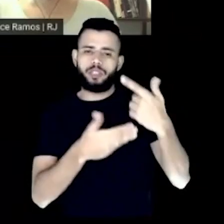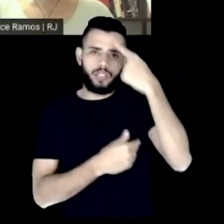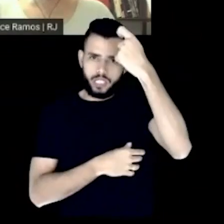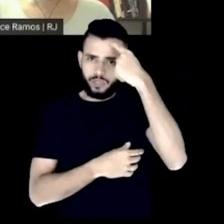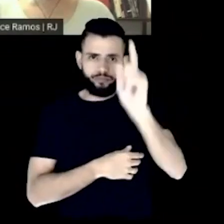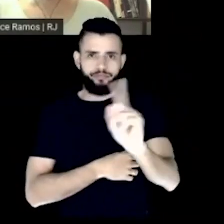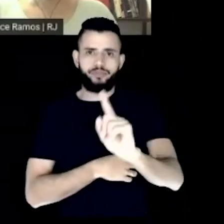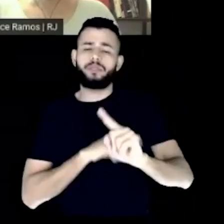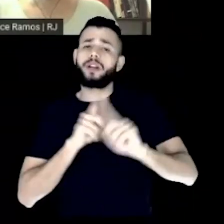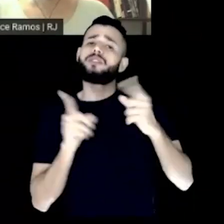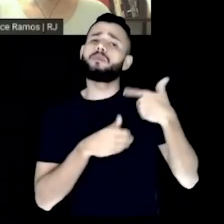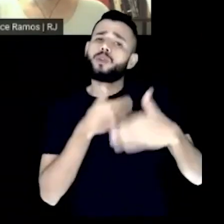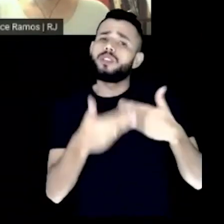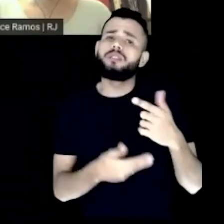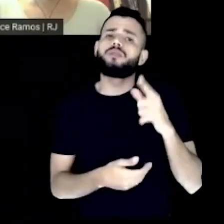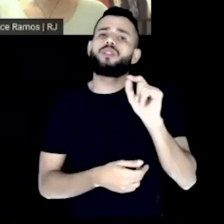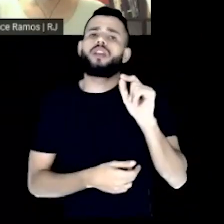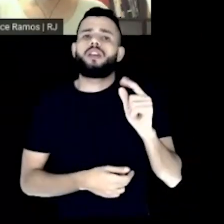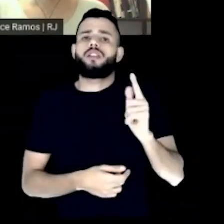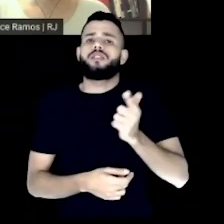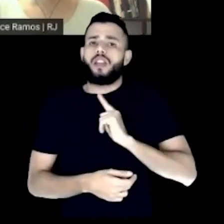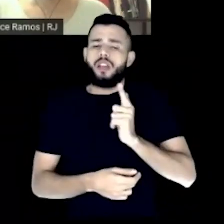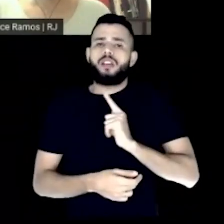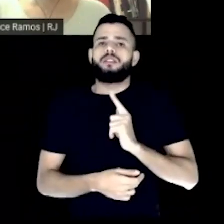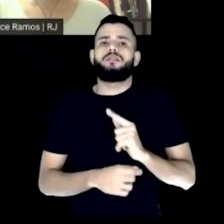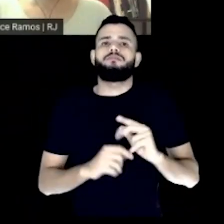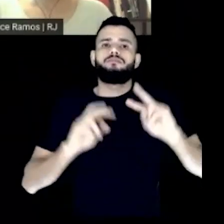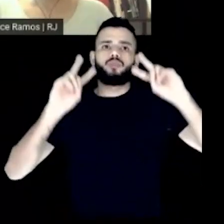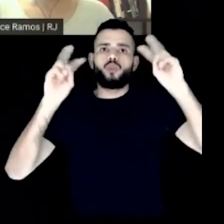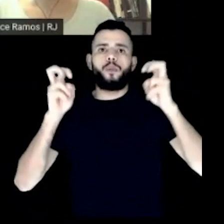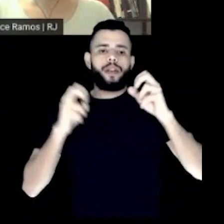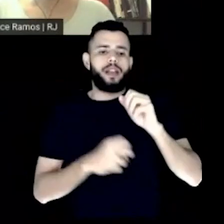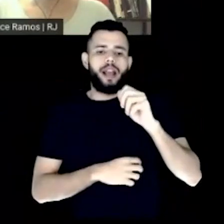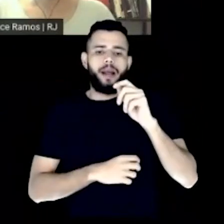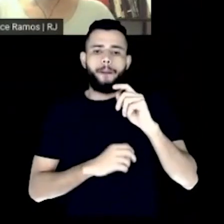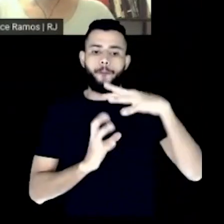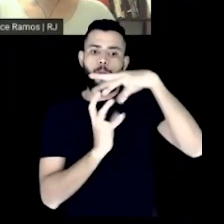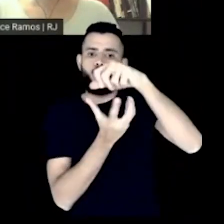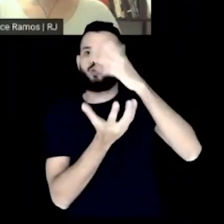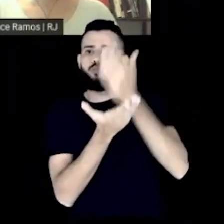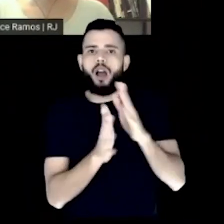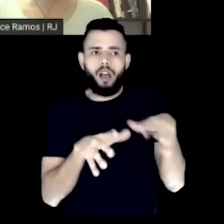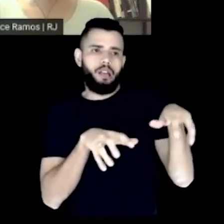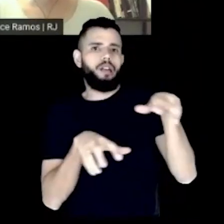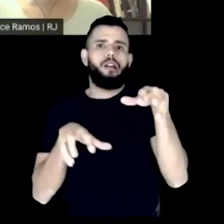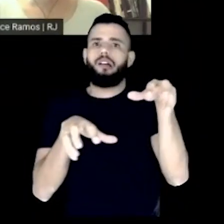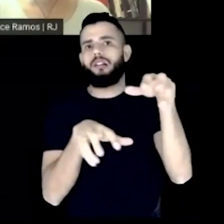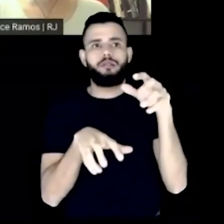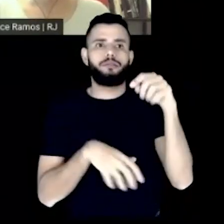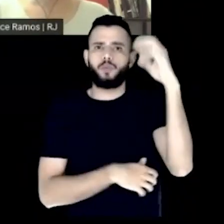não só o processo criativo, mas também com esse processo de trazer o apocalipse zumbi para o